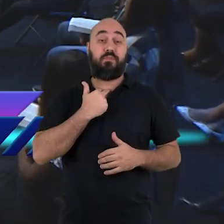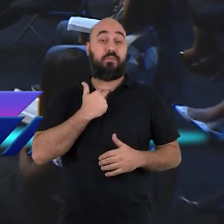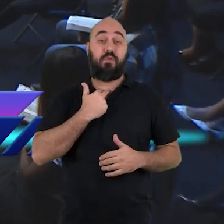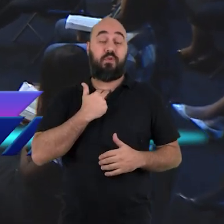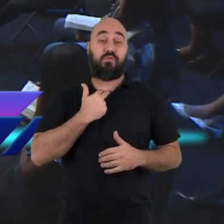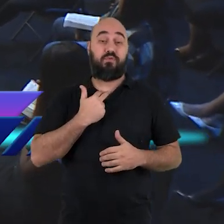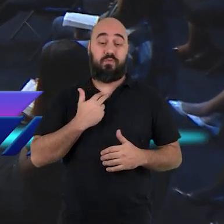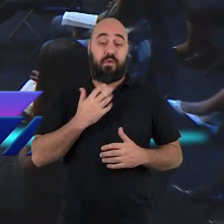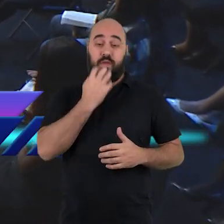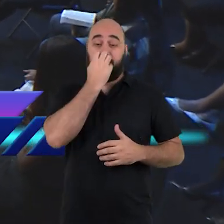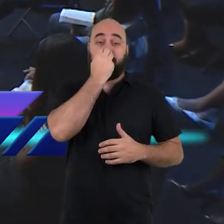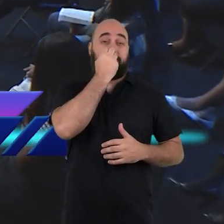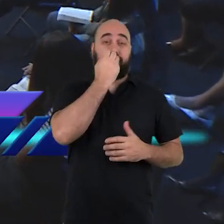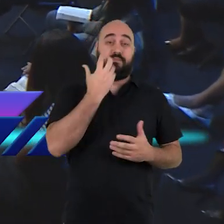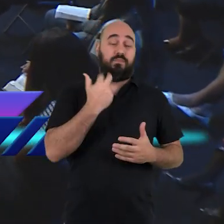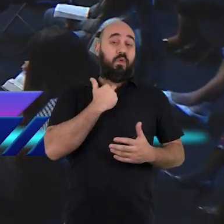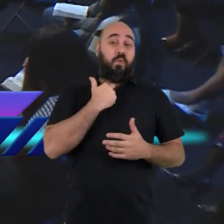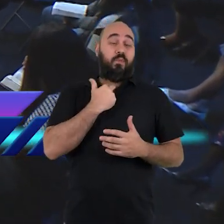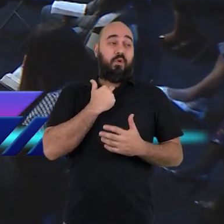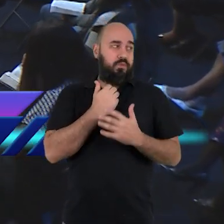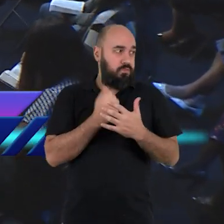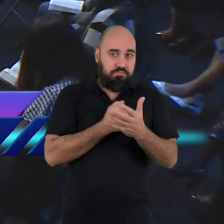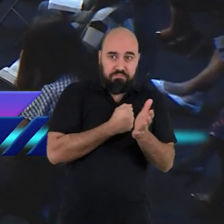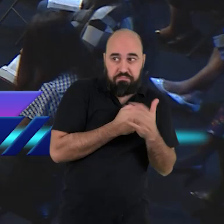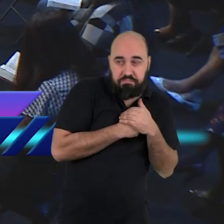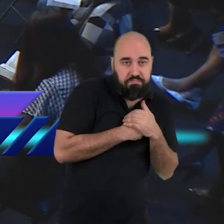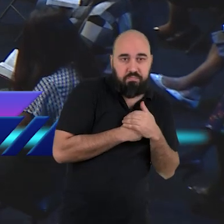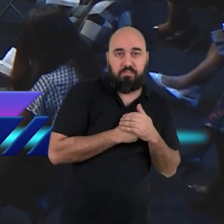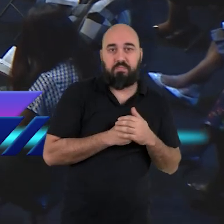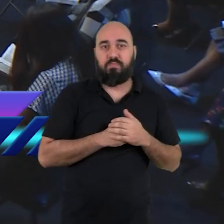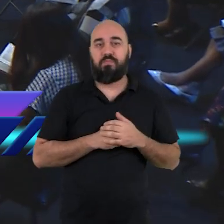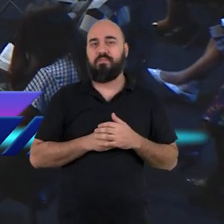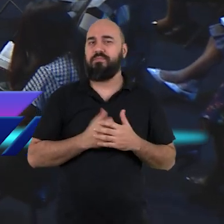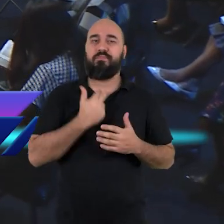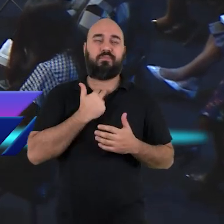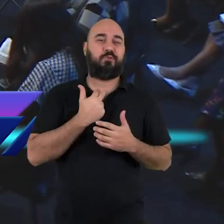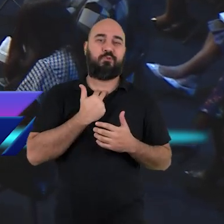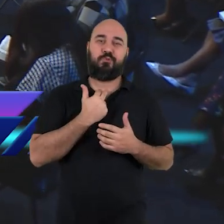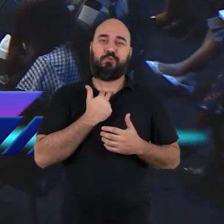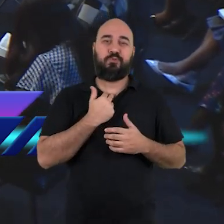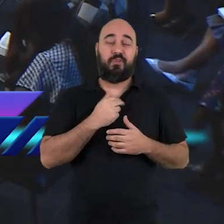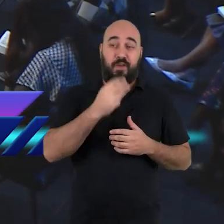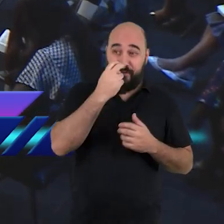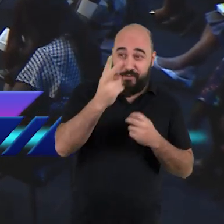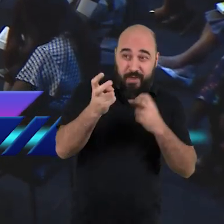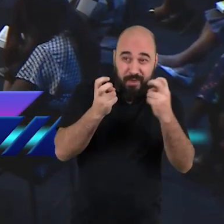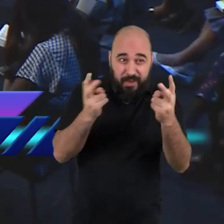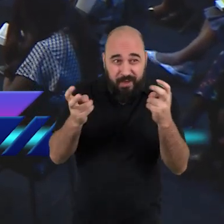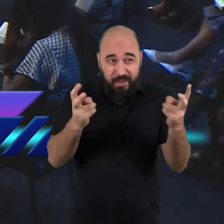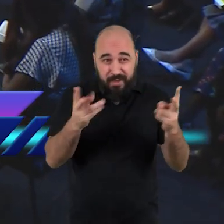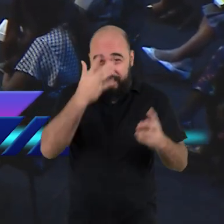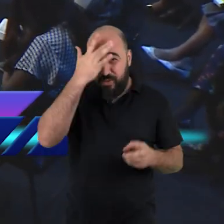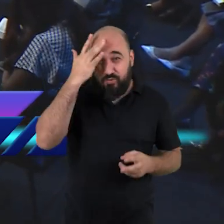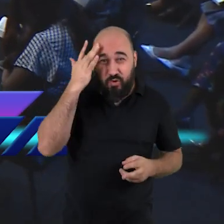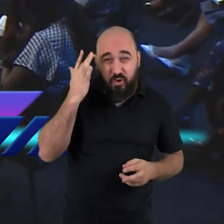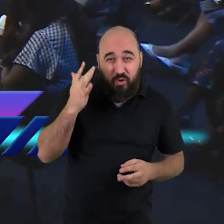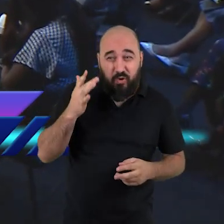ficar comigo mesmo. Eu não posso guardar para mim a notícia da salvação. Quando eu olho as pessoas à minha